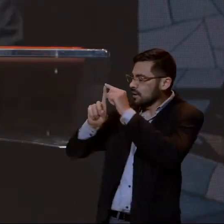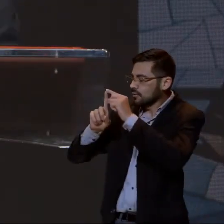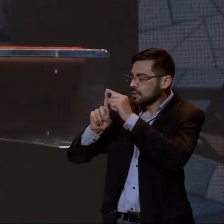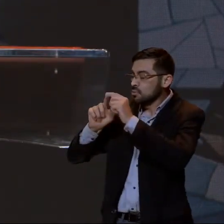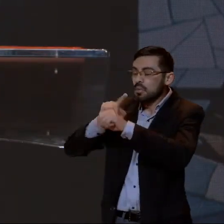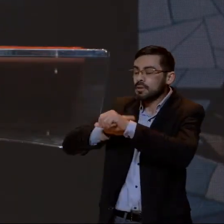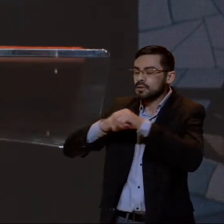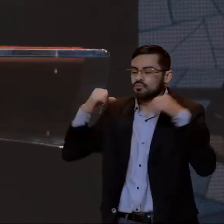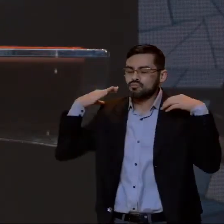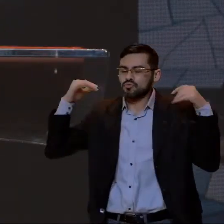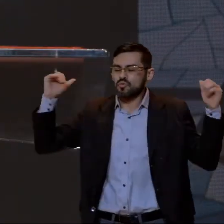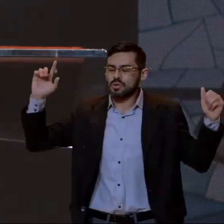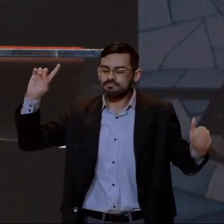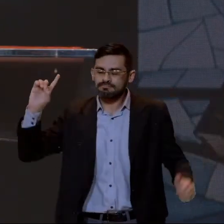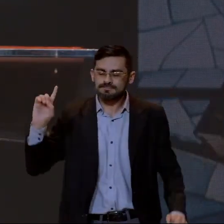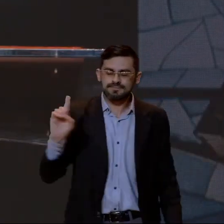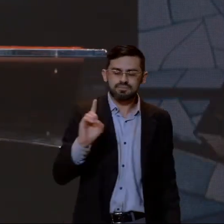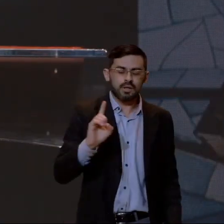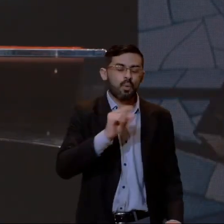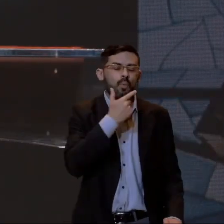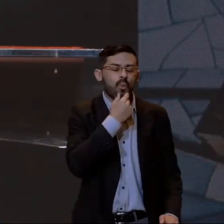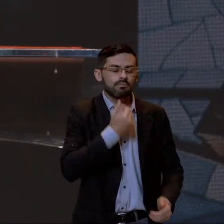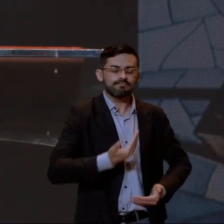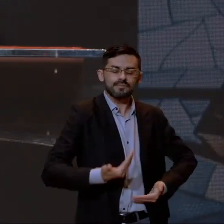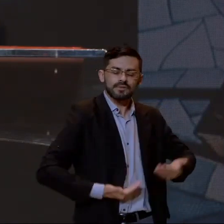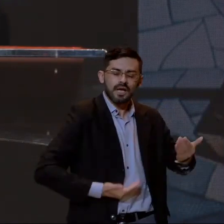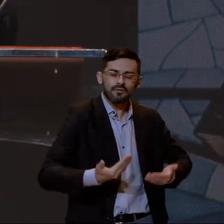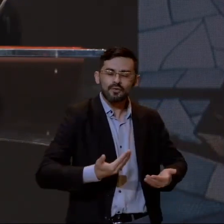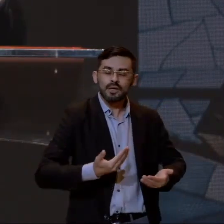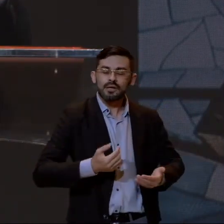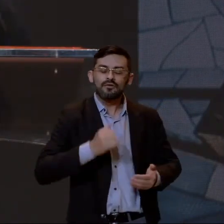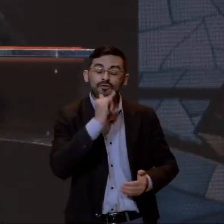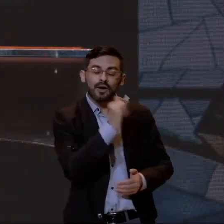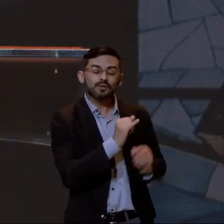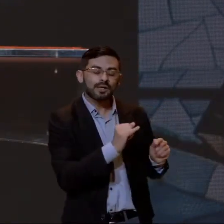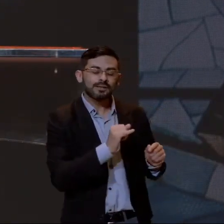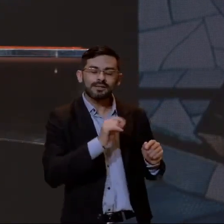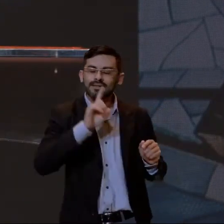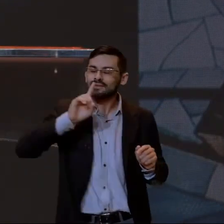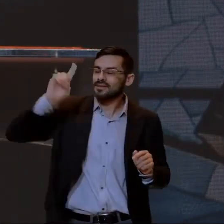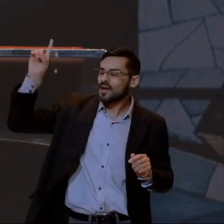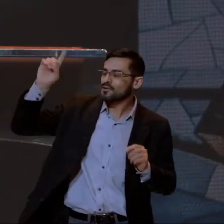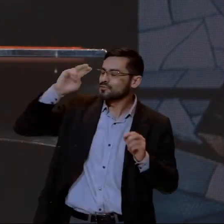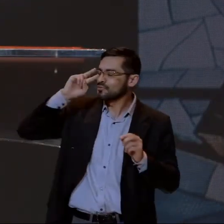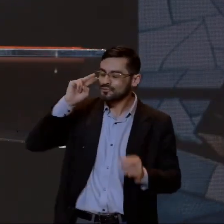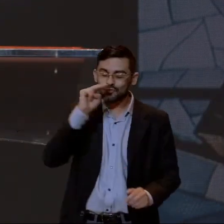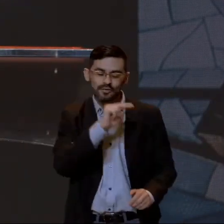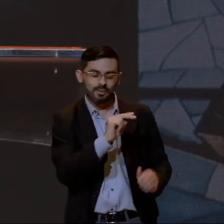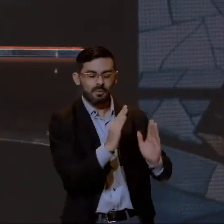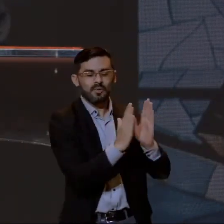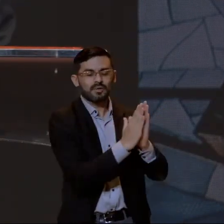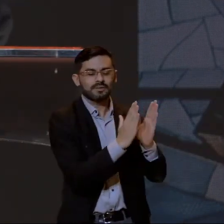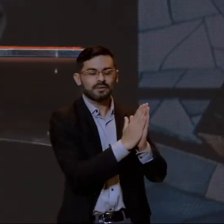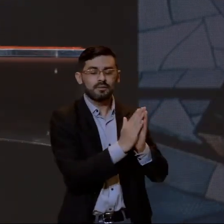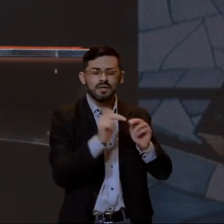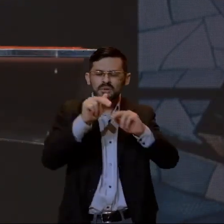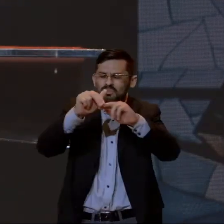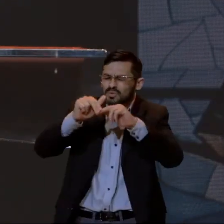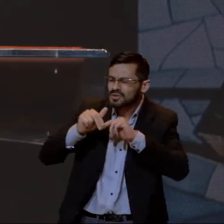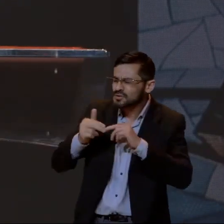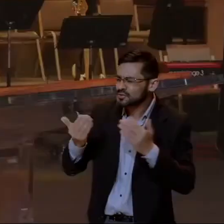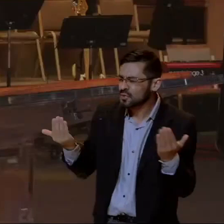anjo aparece para um servo do Senhor e diz: o Senhor ouviu a tua oração. Por isso